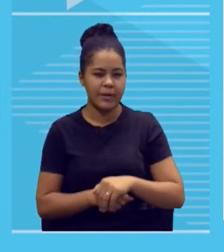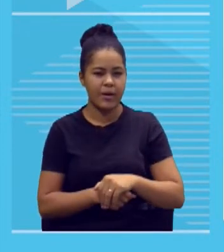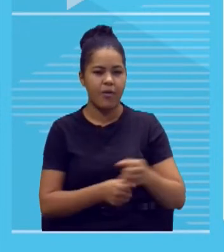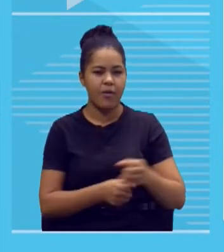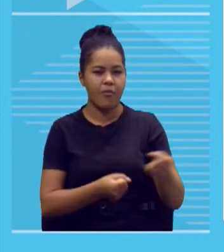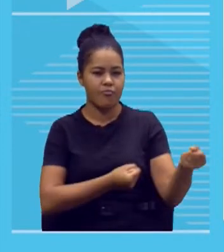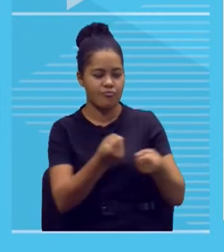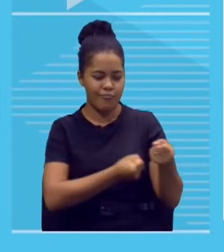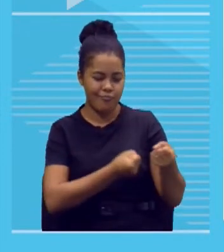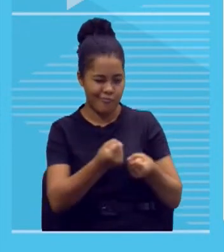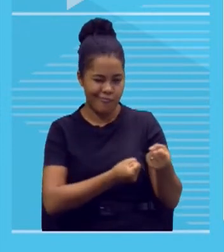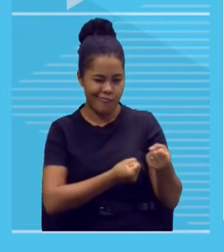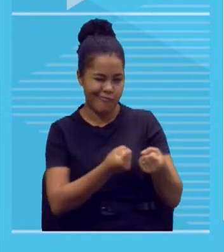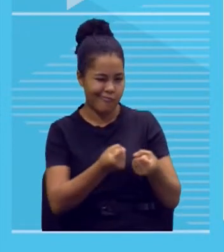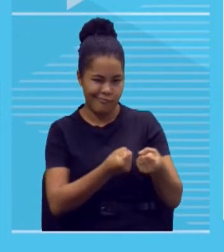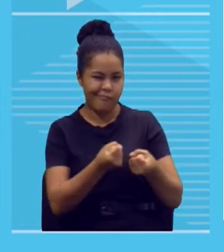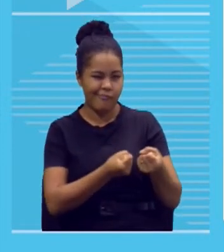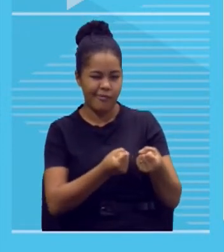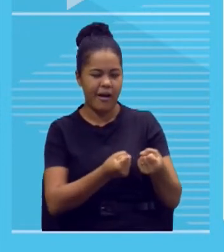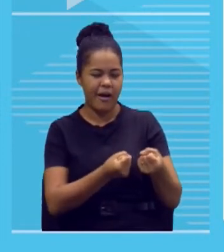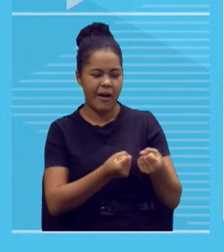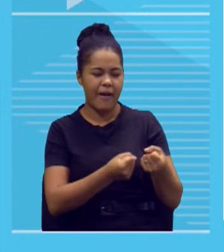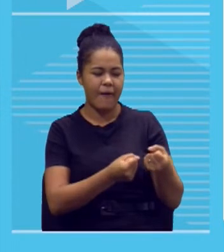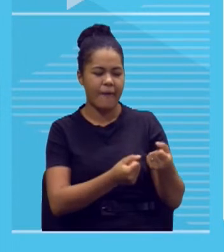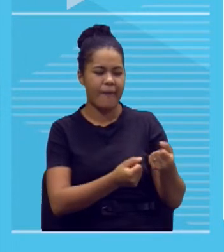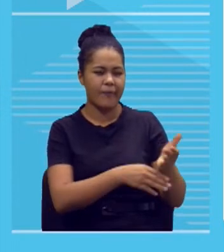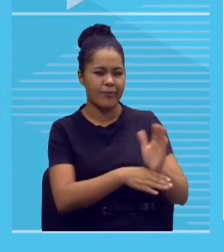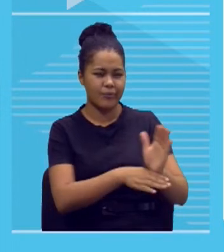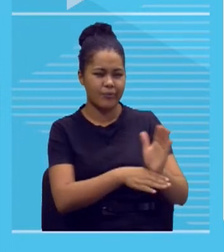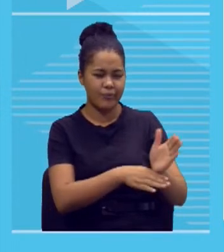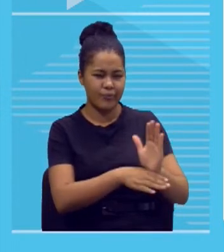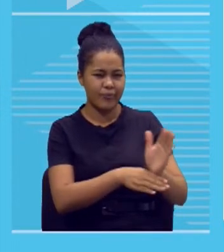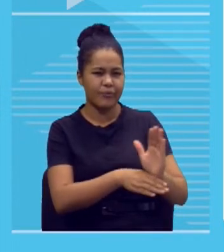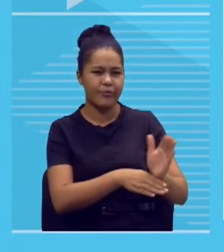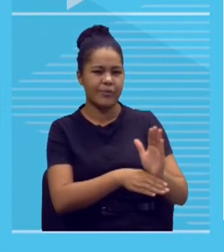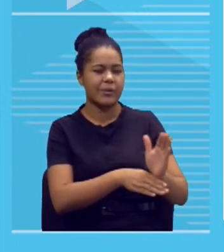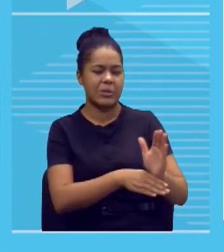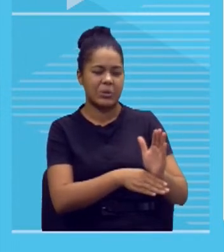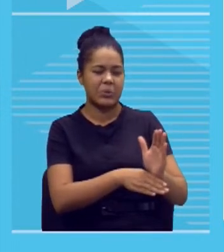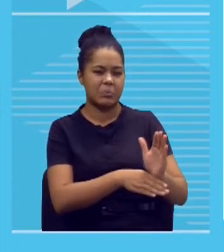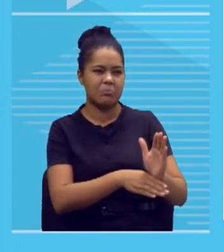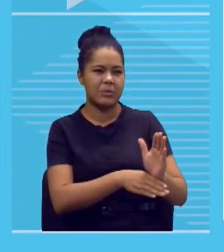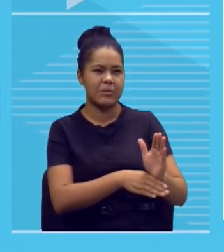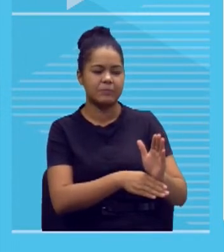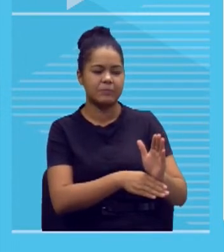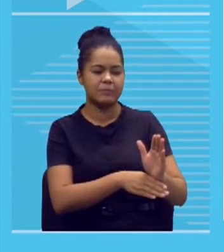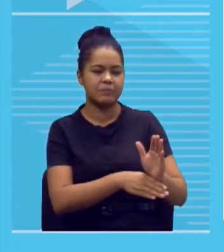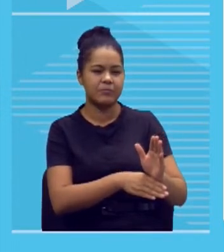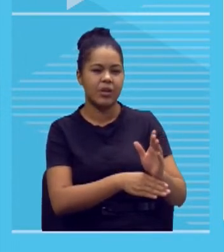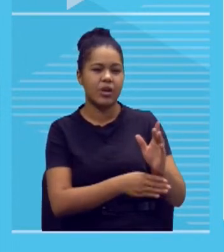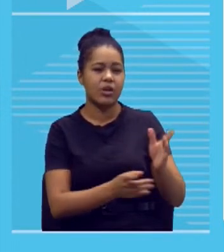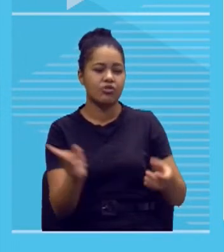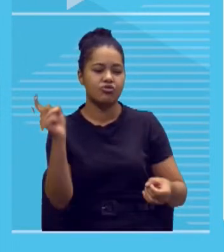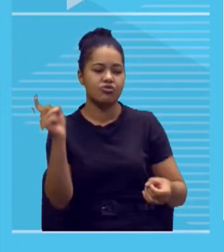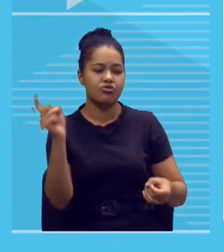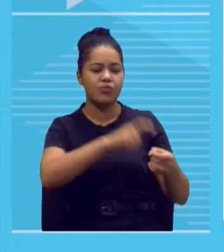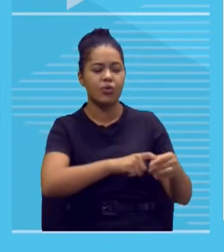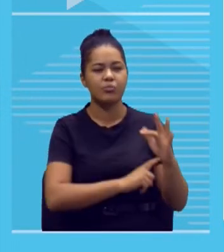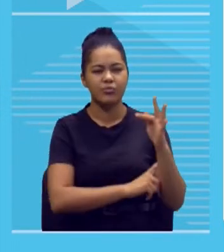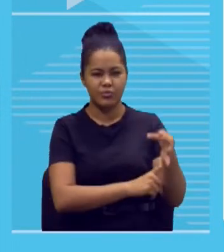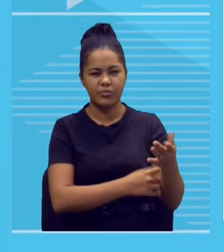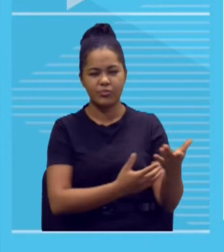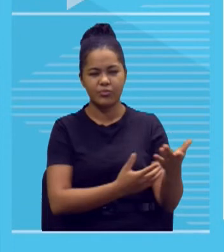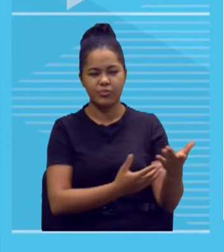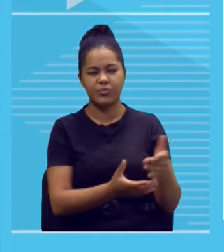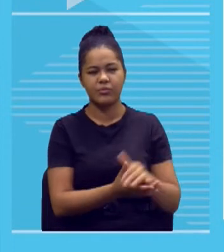Fisher e Volta Para o Futuro a loteria né inventar do WhatsApp já nessa época era para já negócio